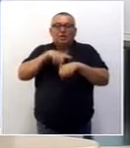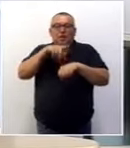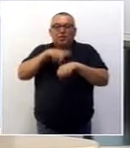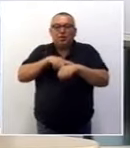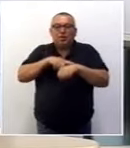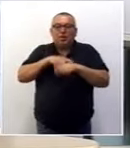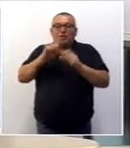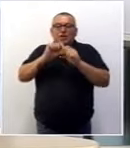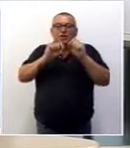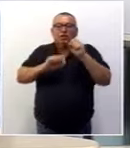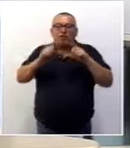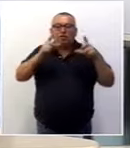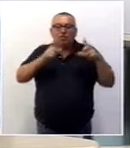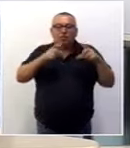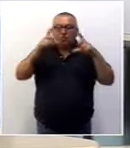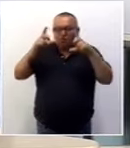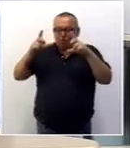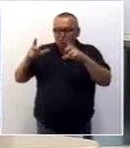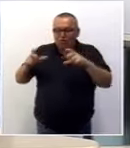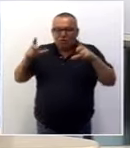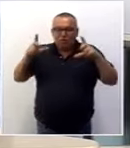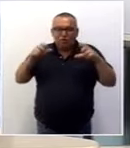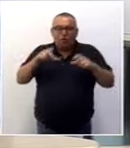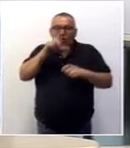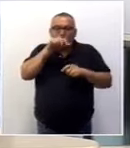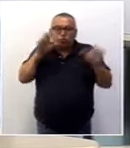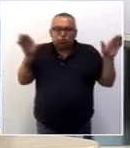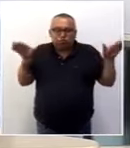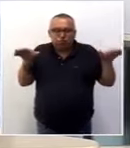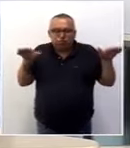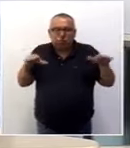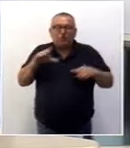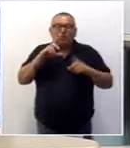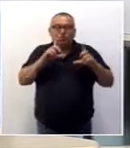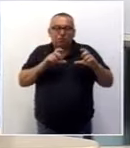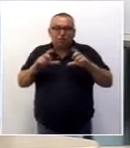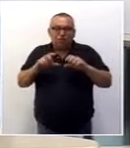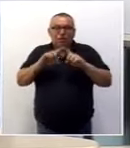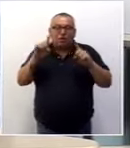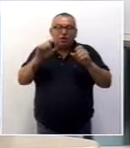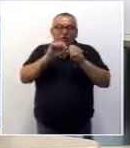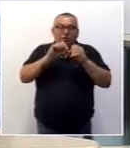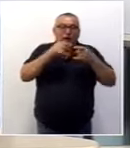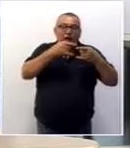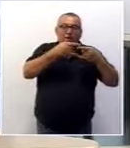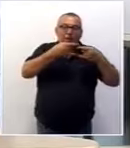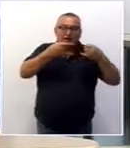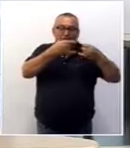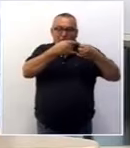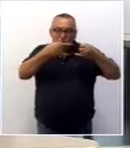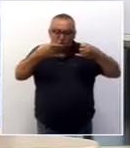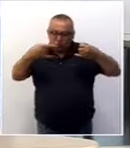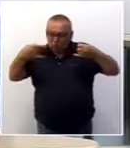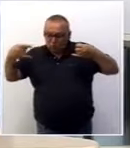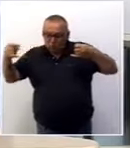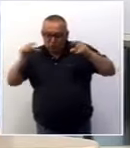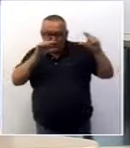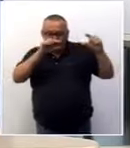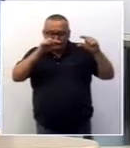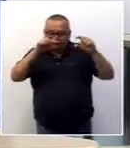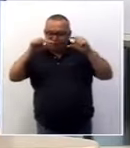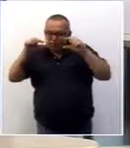ela ia tirando uma foto. Quando eles revelavam o filme dessa foto, você tinha lá informações sobre o território do seu